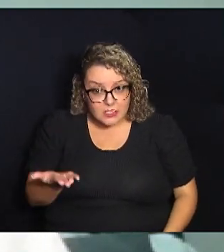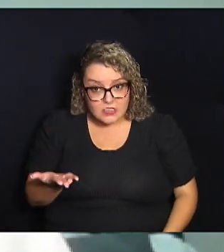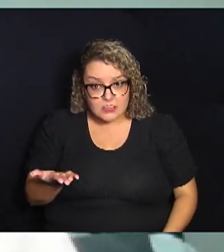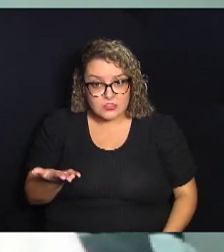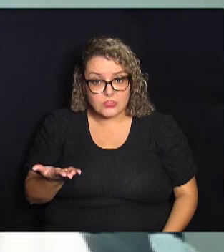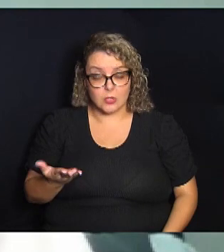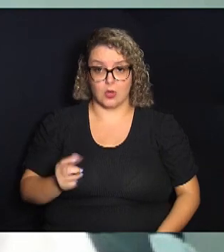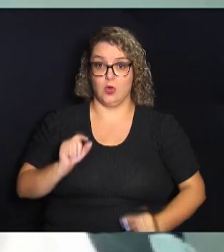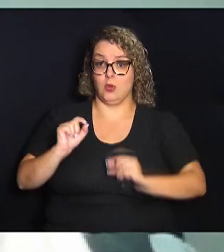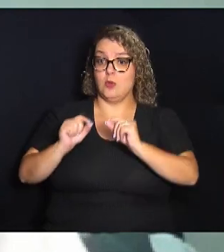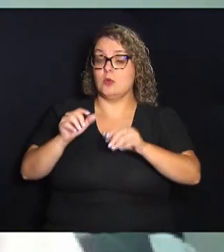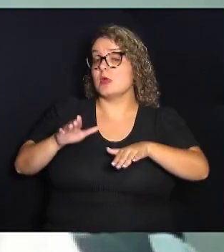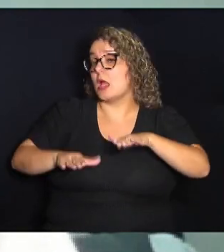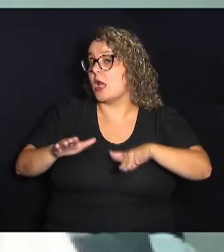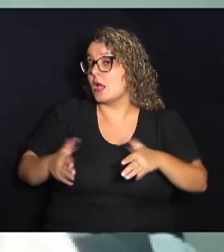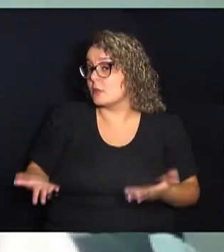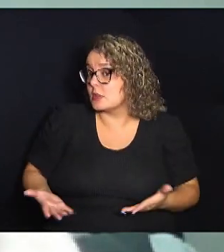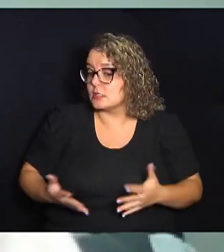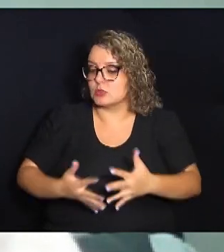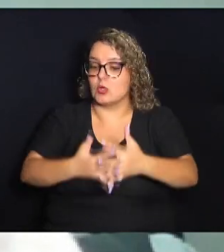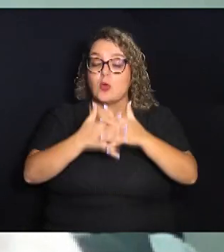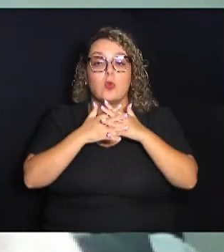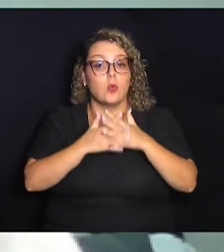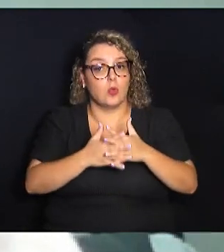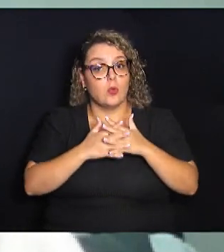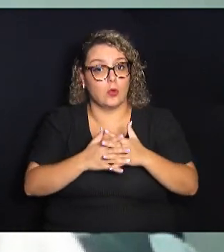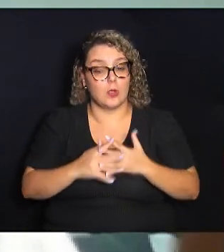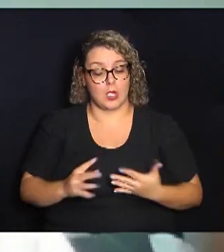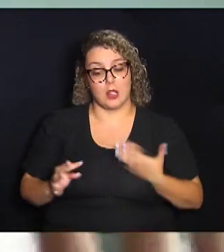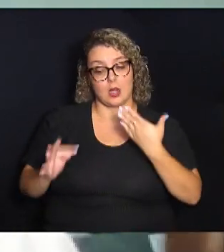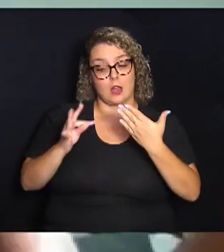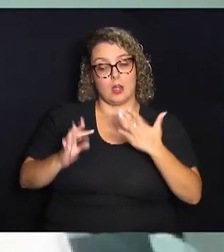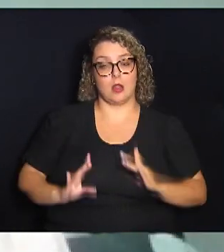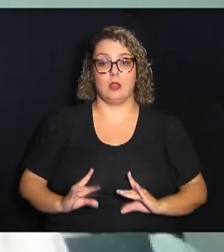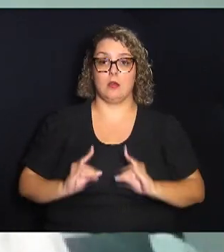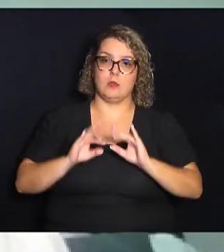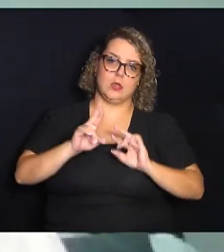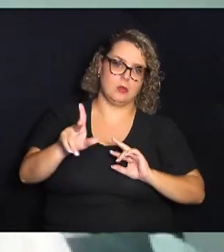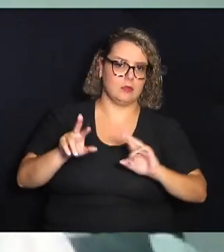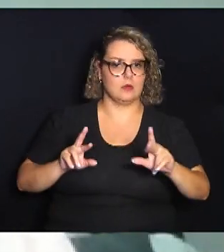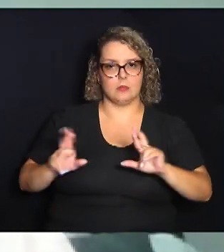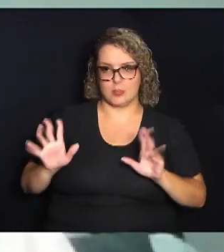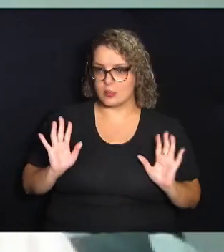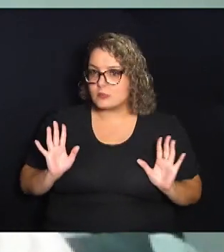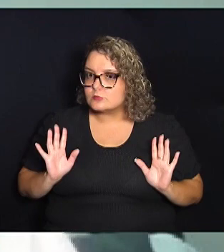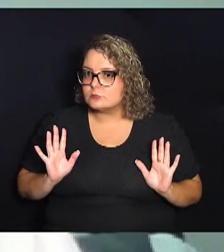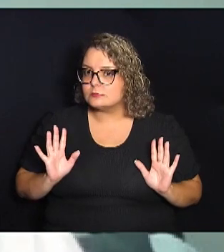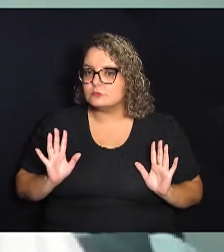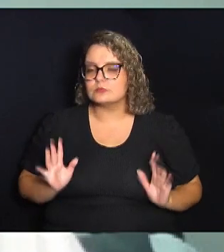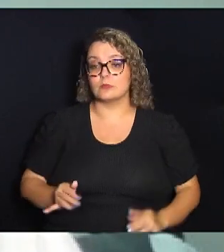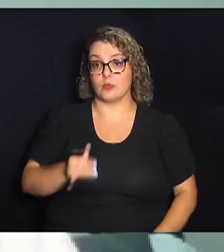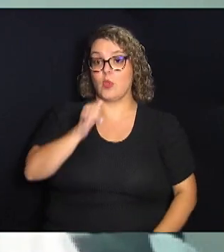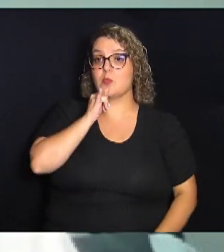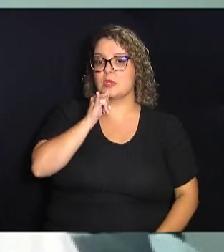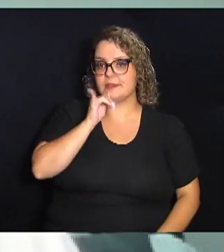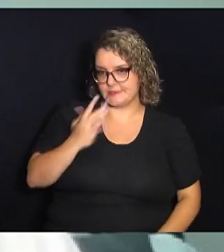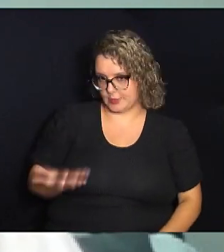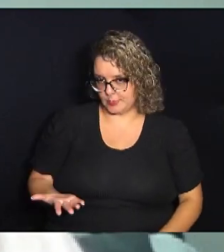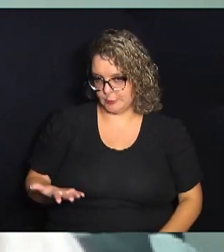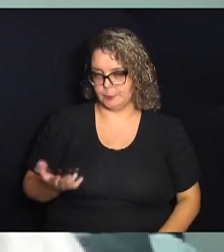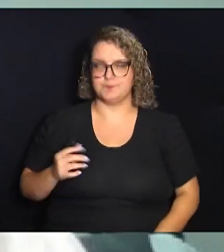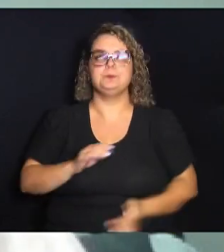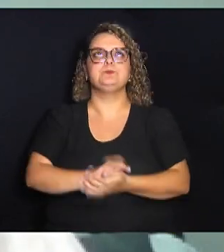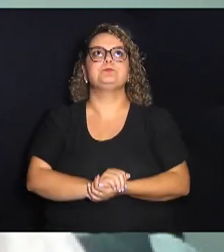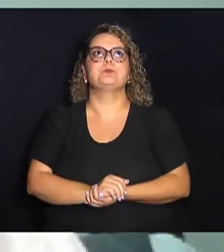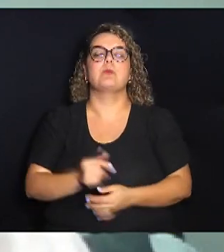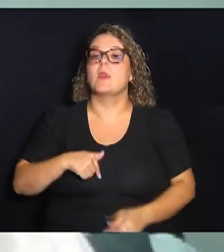que muitas vezes as pessoas confundem terapias hormonais diferentes. Então, vamos lá. Eu, por exemplo, eu falo que